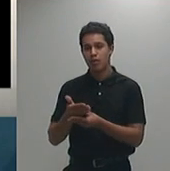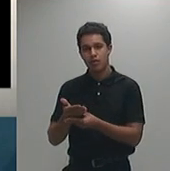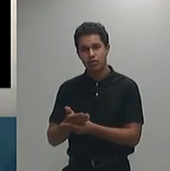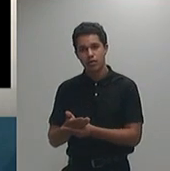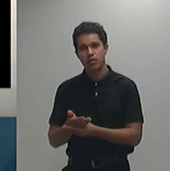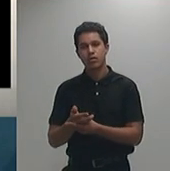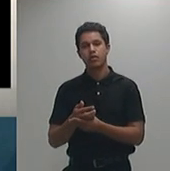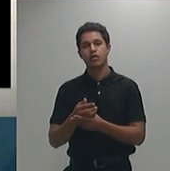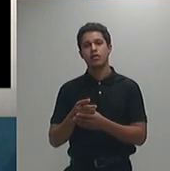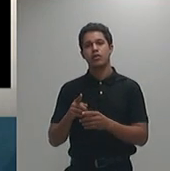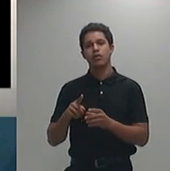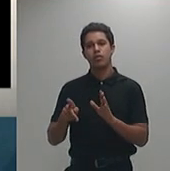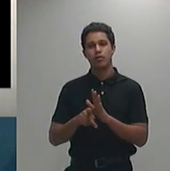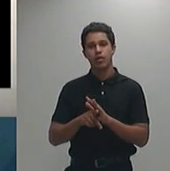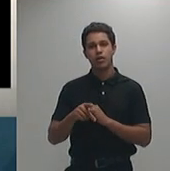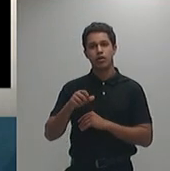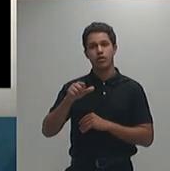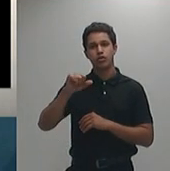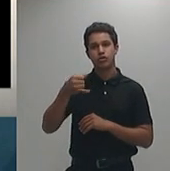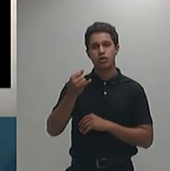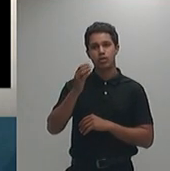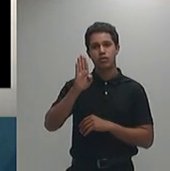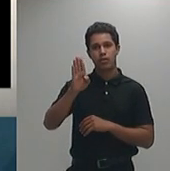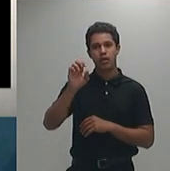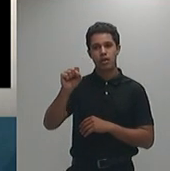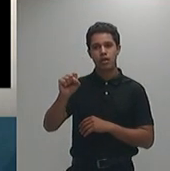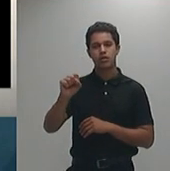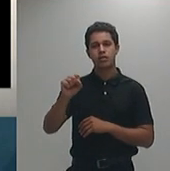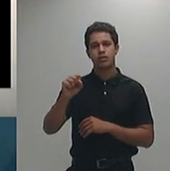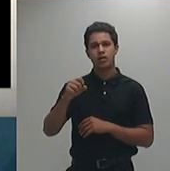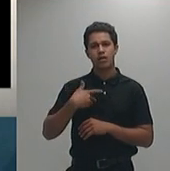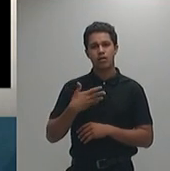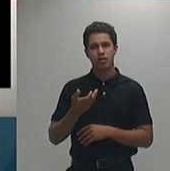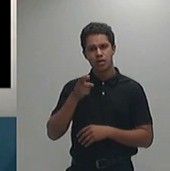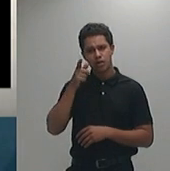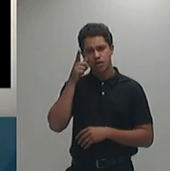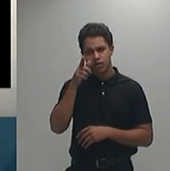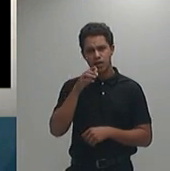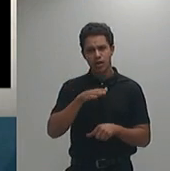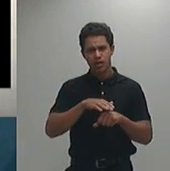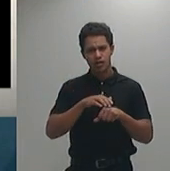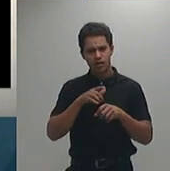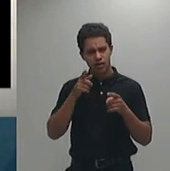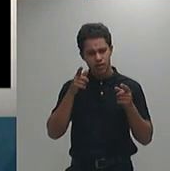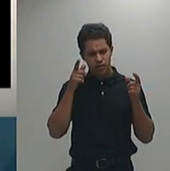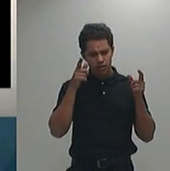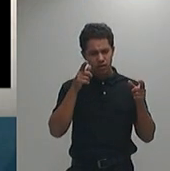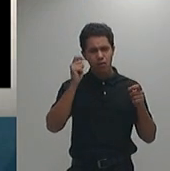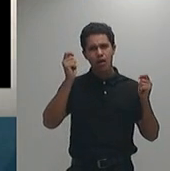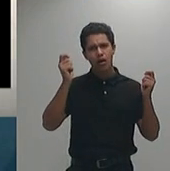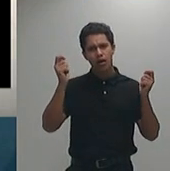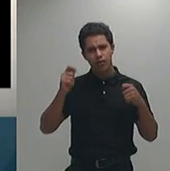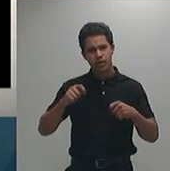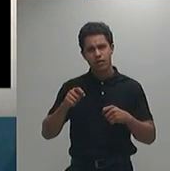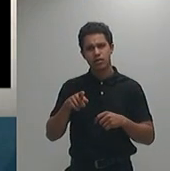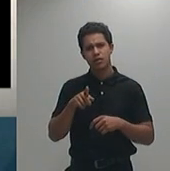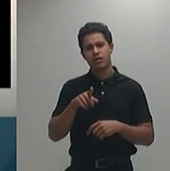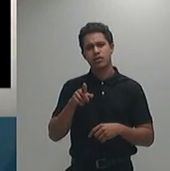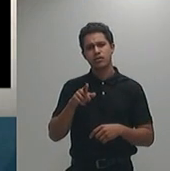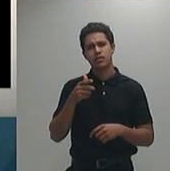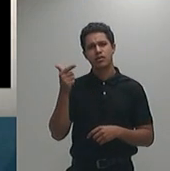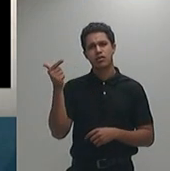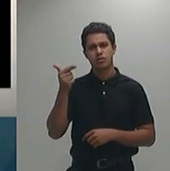pela JBS em primeiro lugar gostaria de chamar atenção Para competência dessa igreja segunda sessão